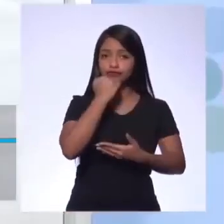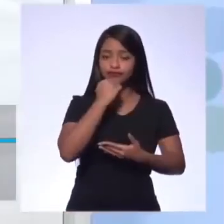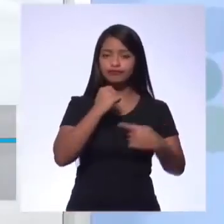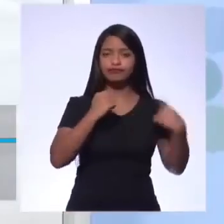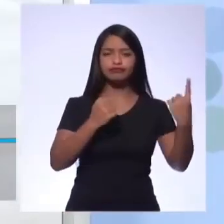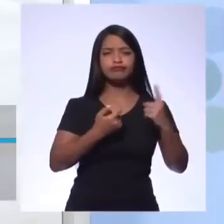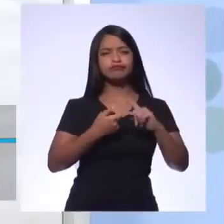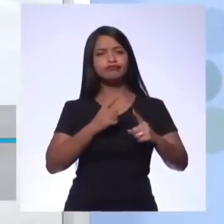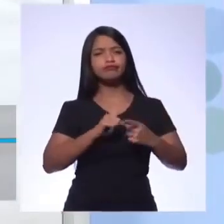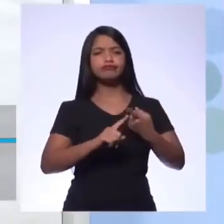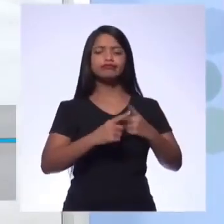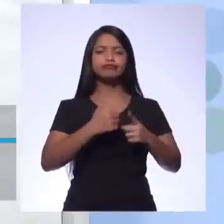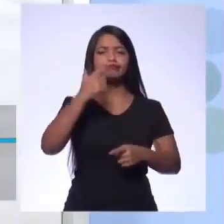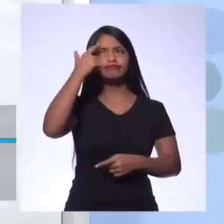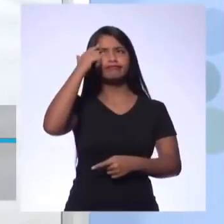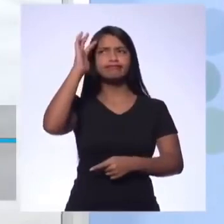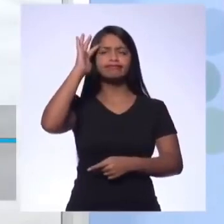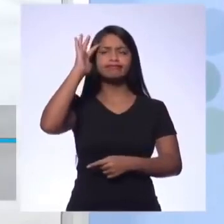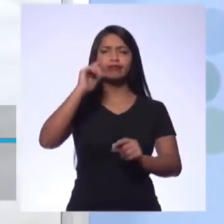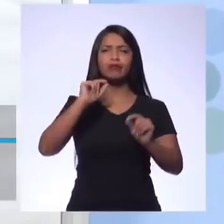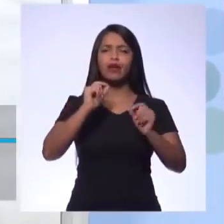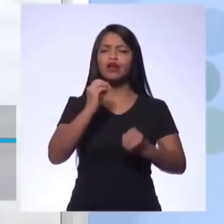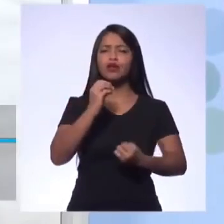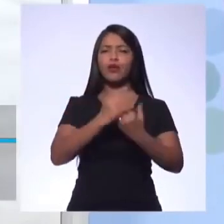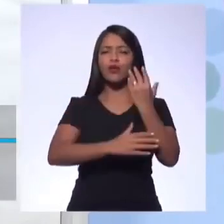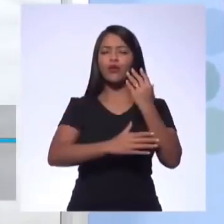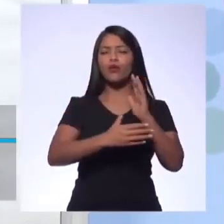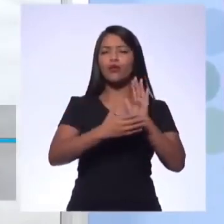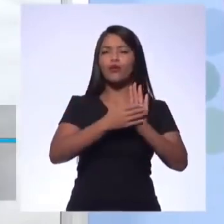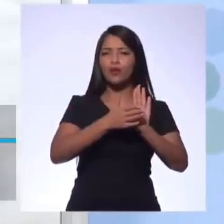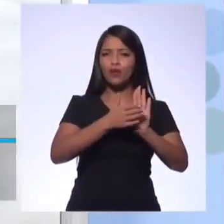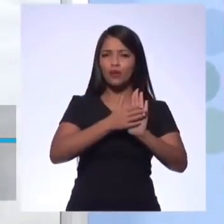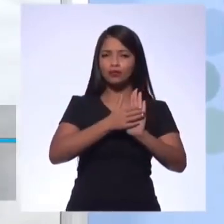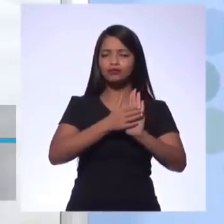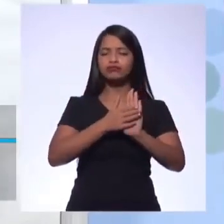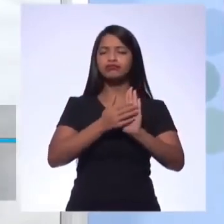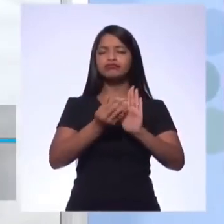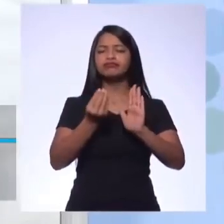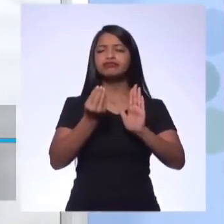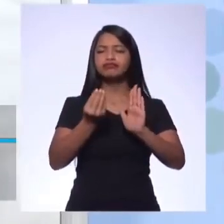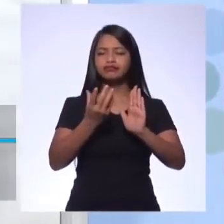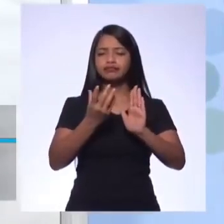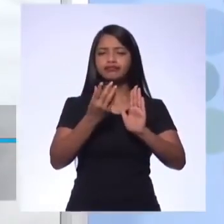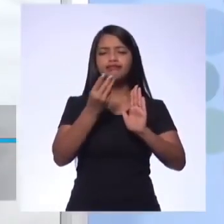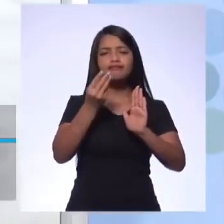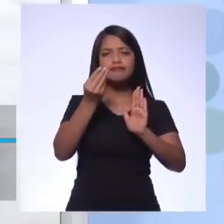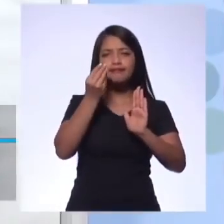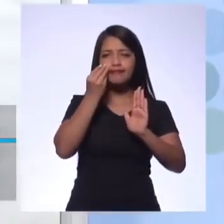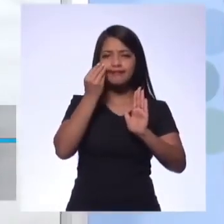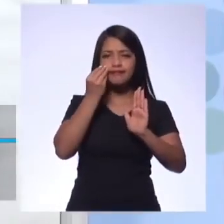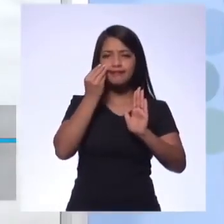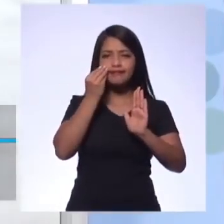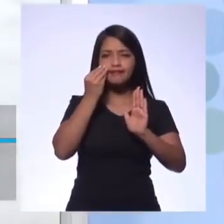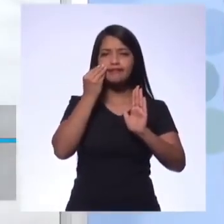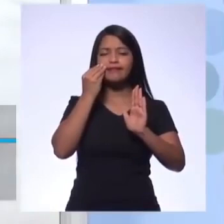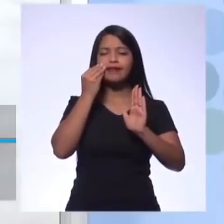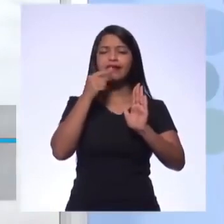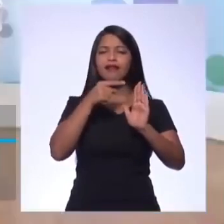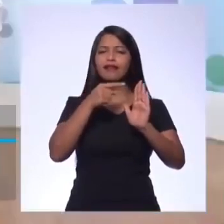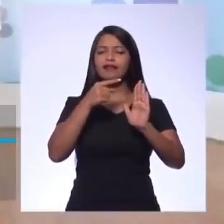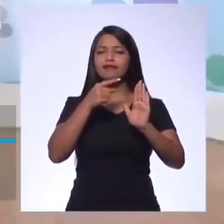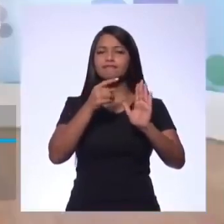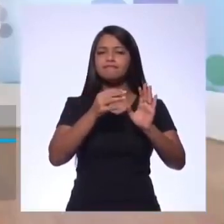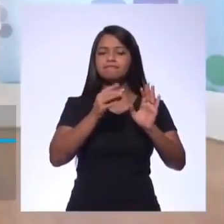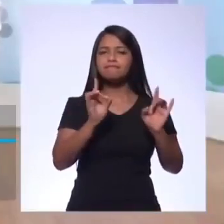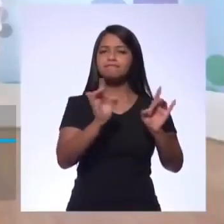para trazer para você, aí em casa, algumas experiências bem concretas mesmo, né, professor Edjoel?